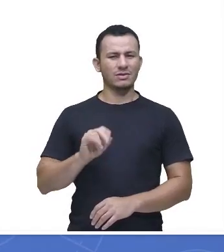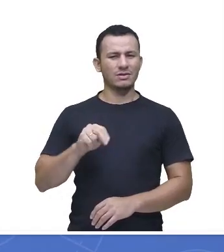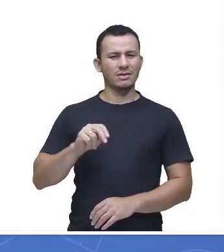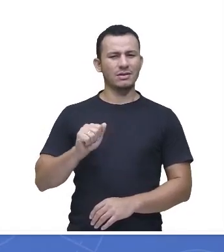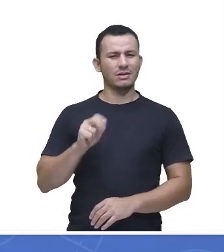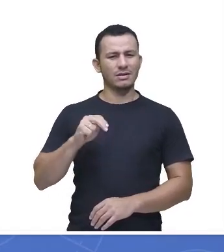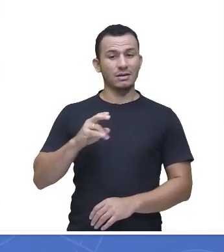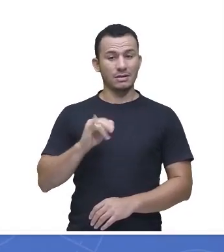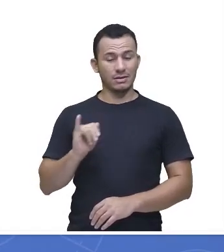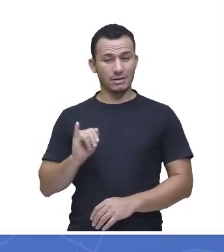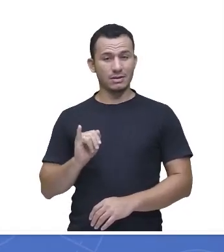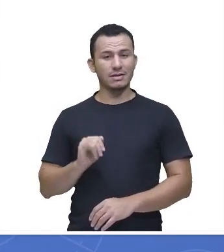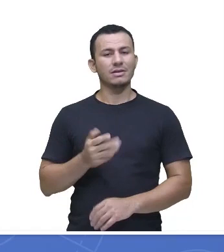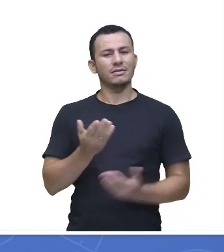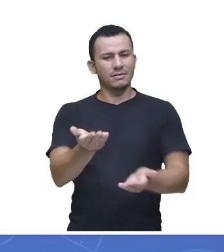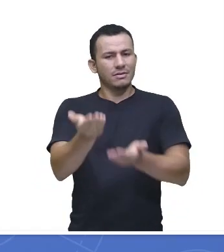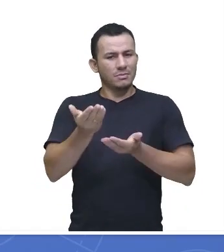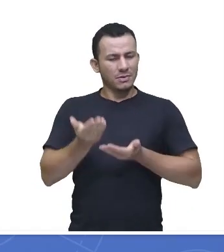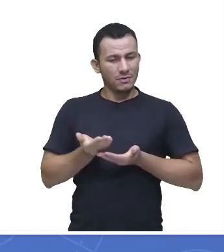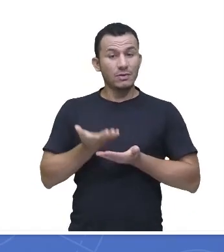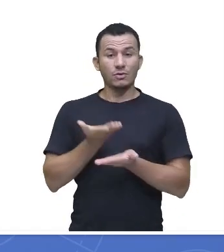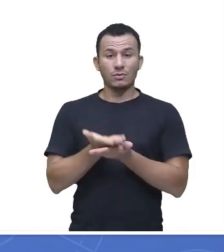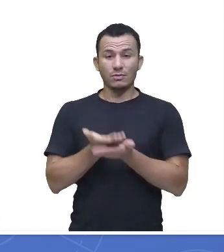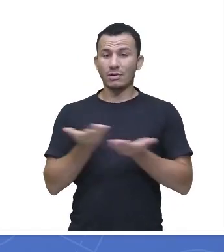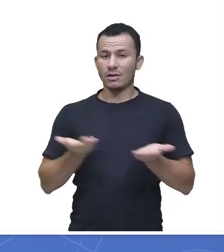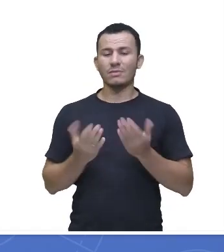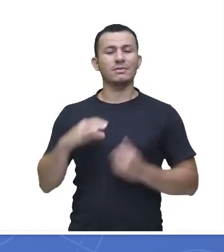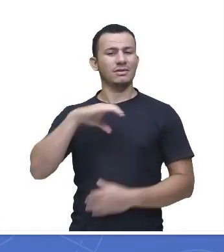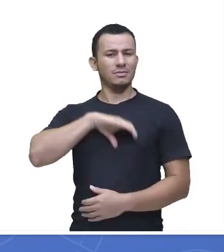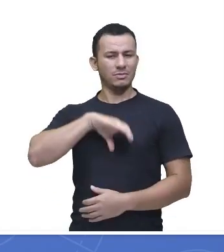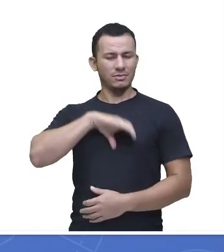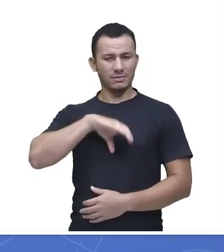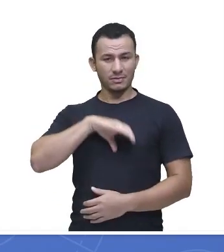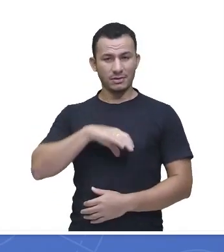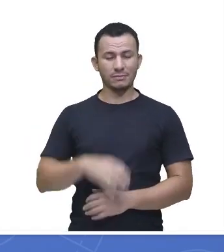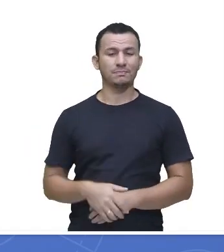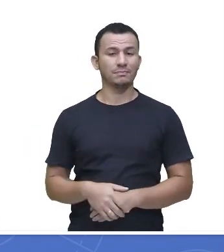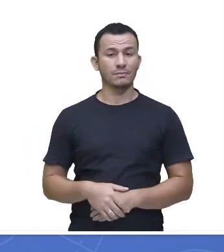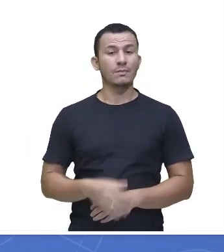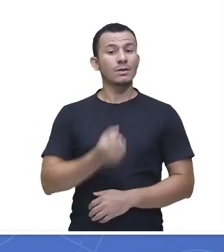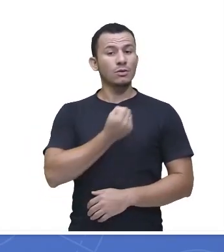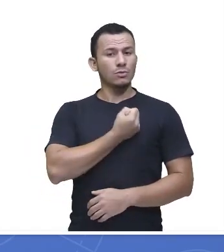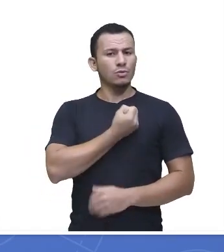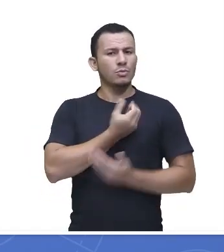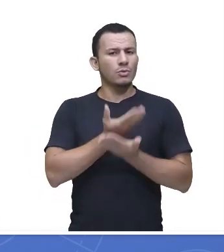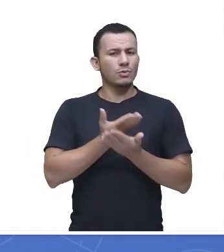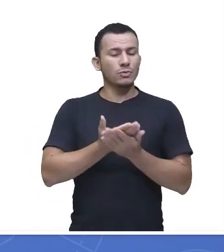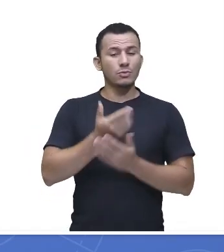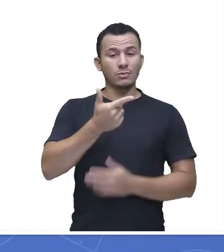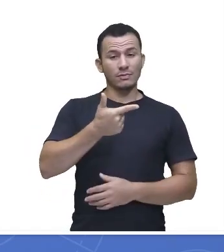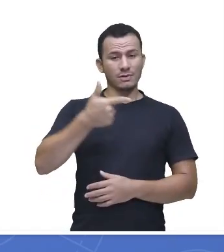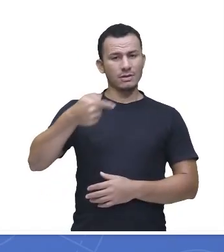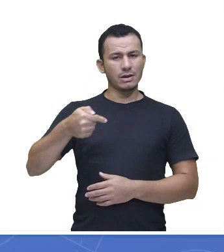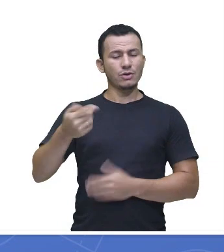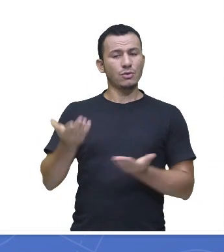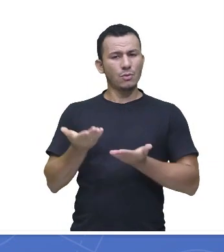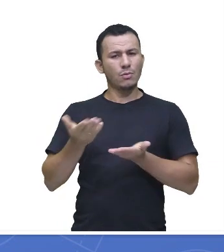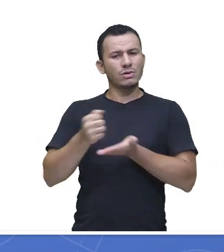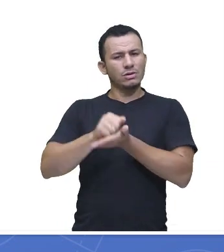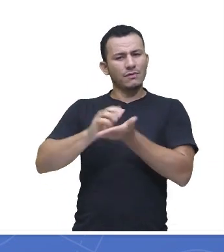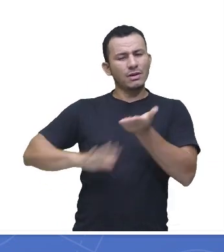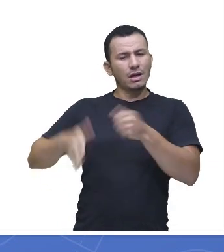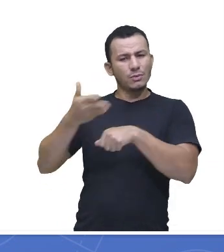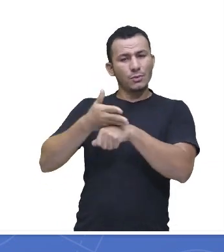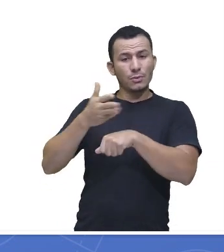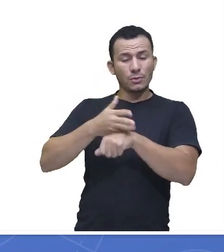Sejam bem-vindos à nossa aula de língua portuguesa. Hoje vamos fazer a aula 27, praticando, né, os